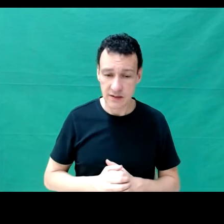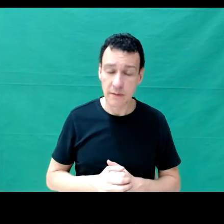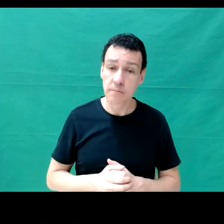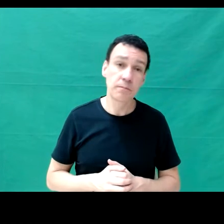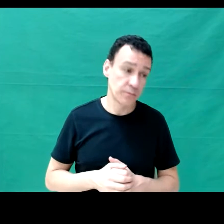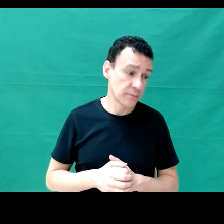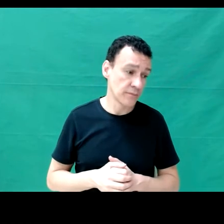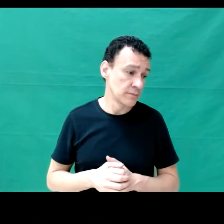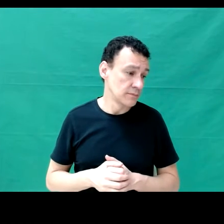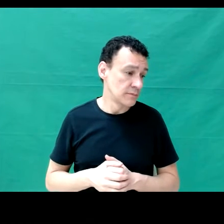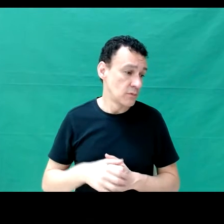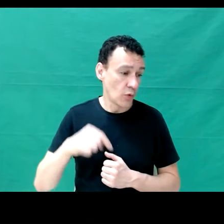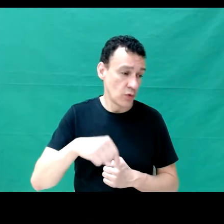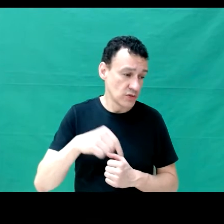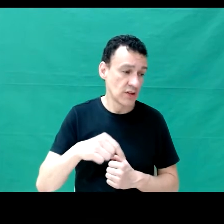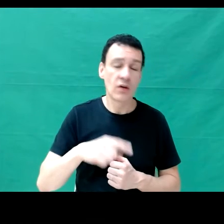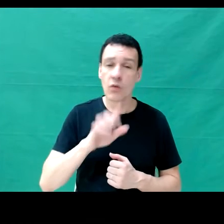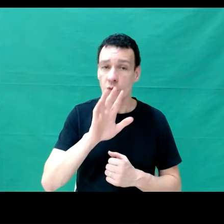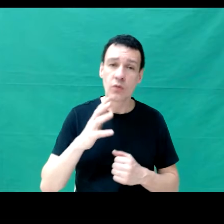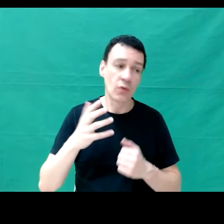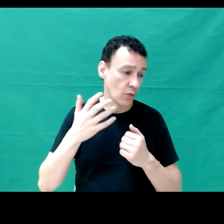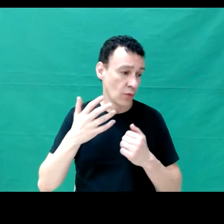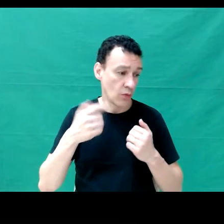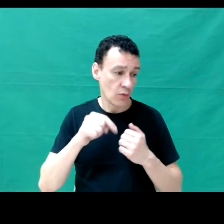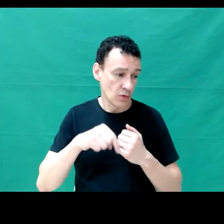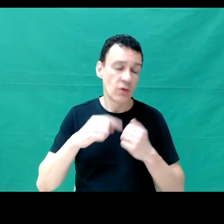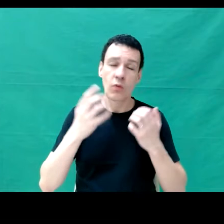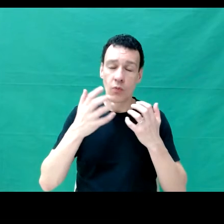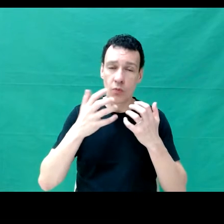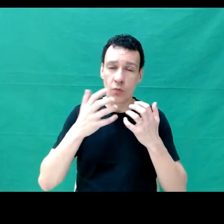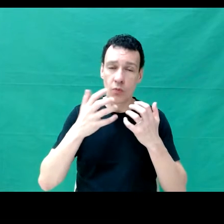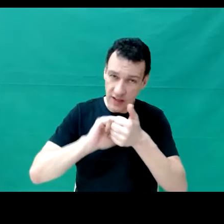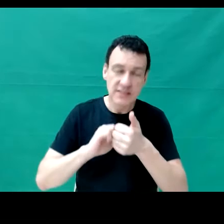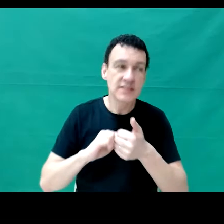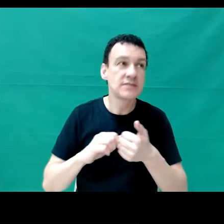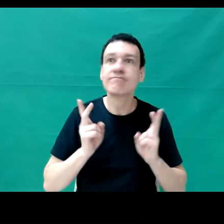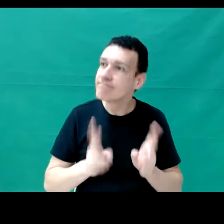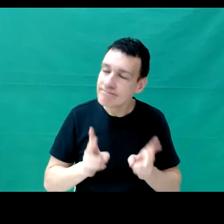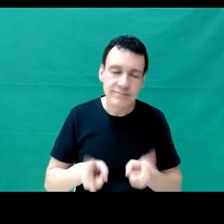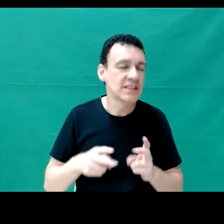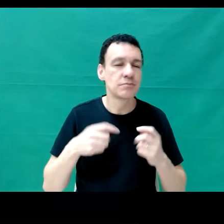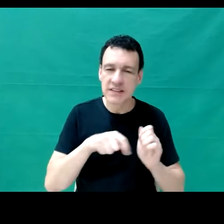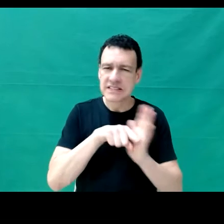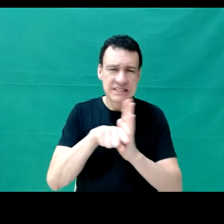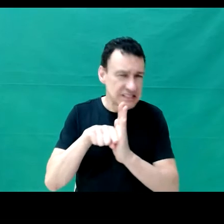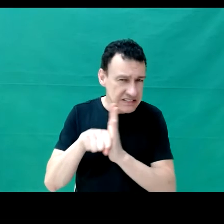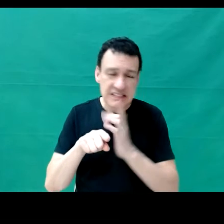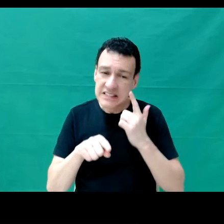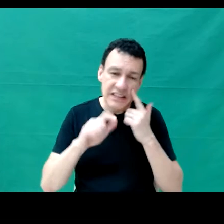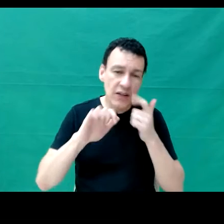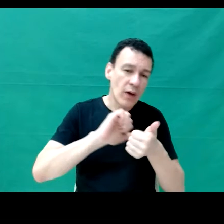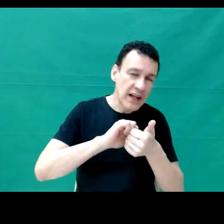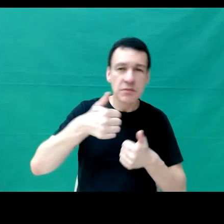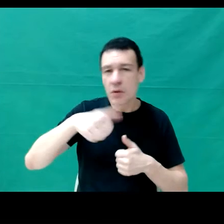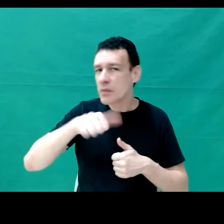que vive todo dia ao nosso lado, né, como testers, em qualquer outra parte, né, quem cria produtos, tudo